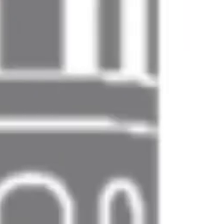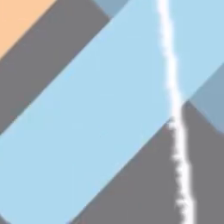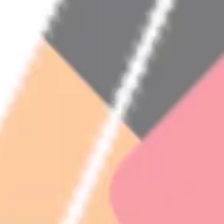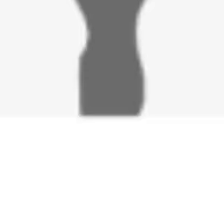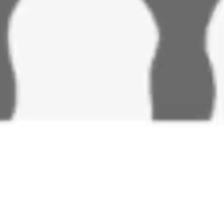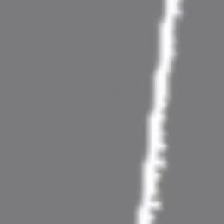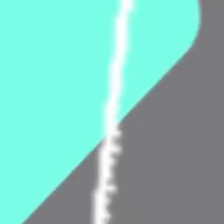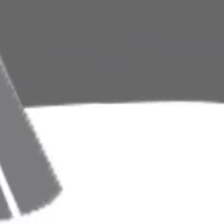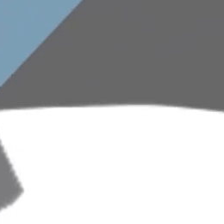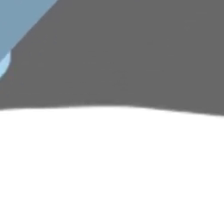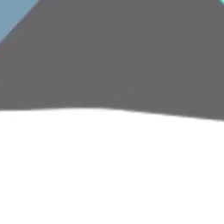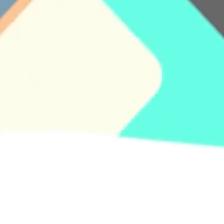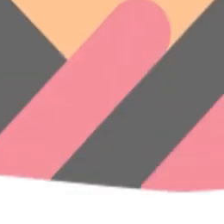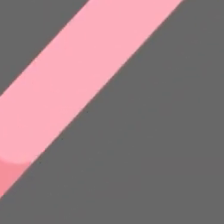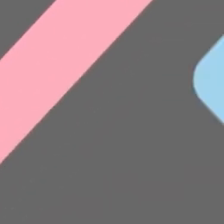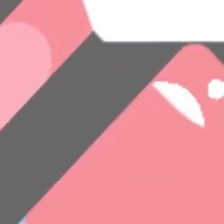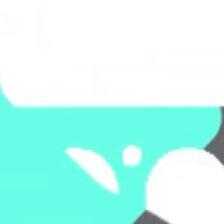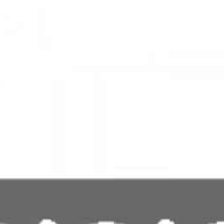Música